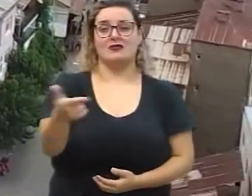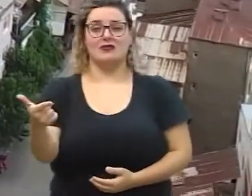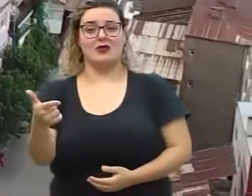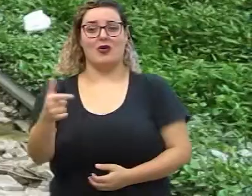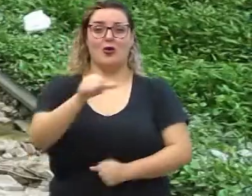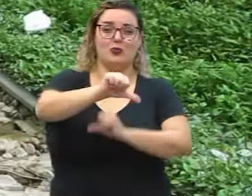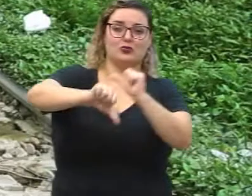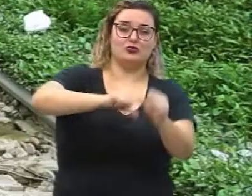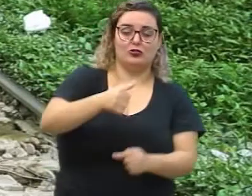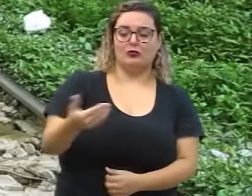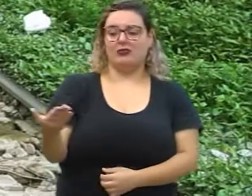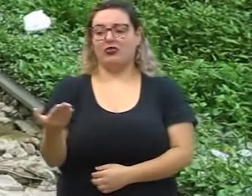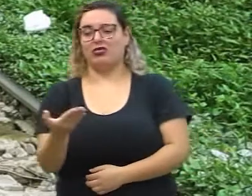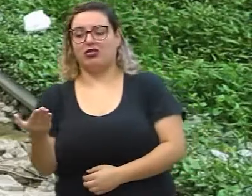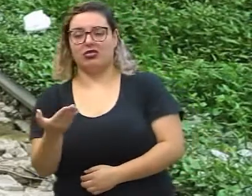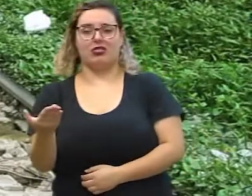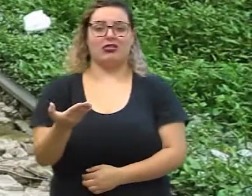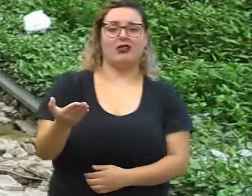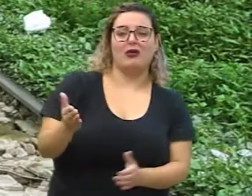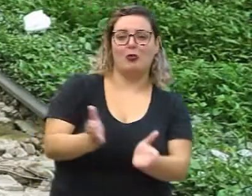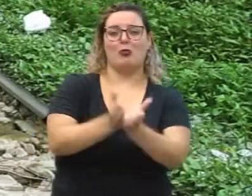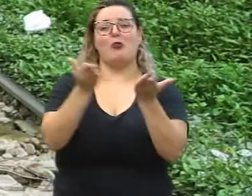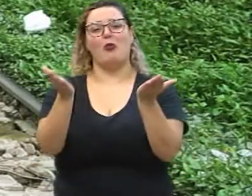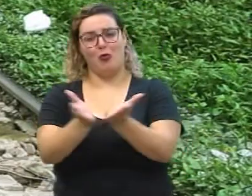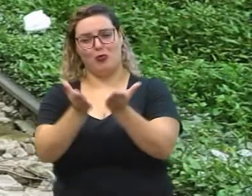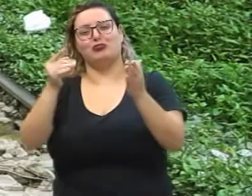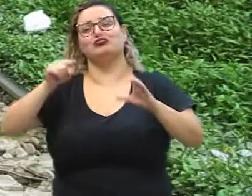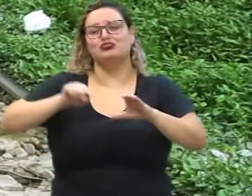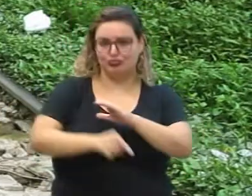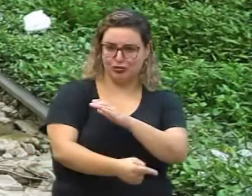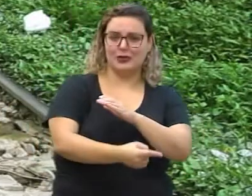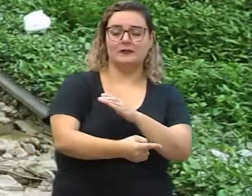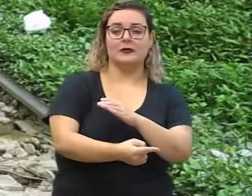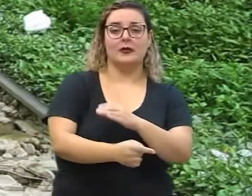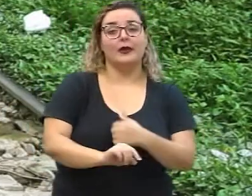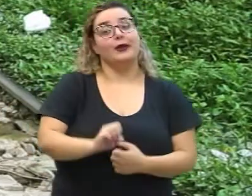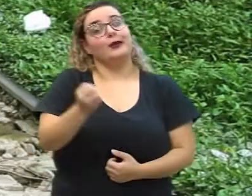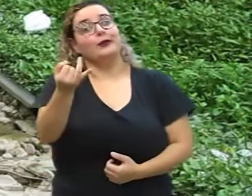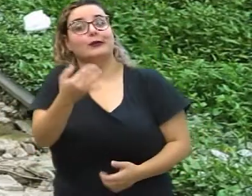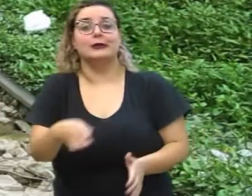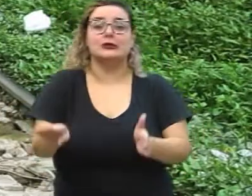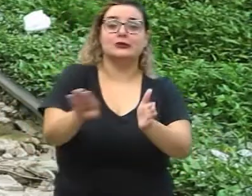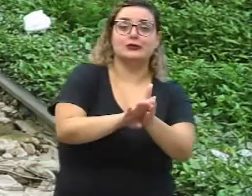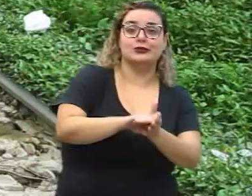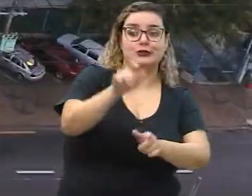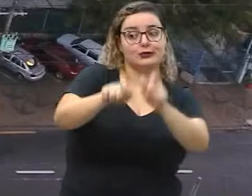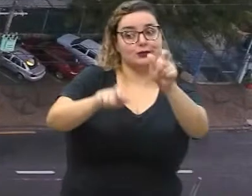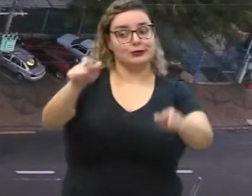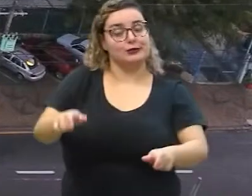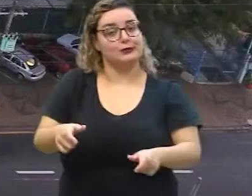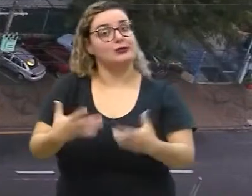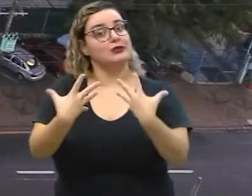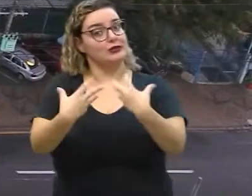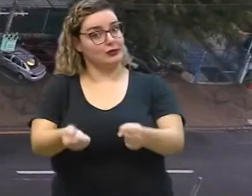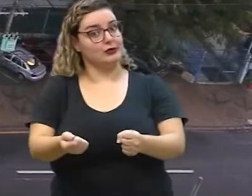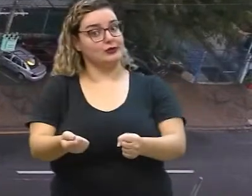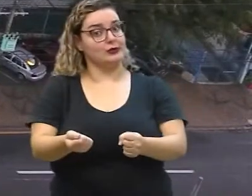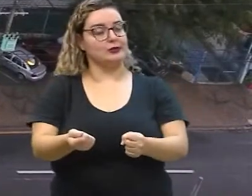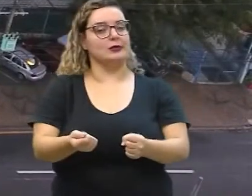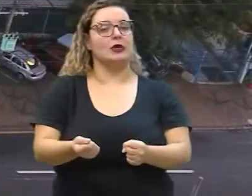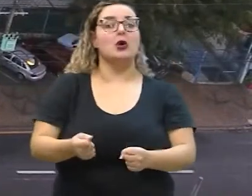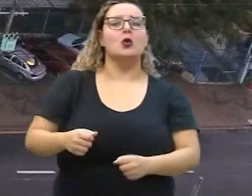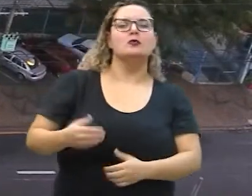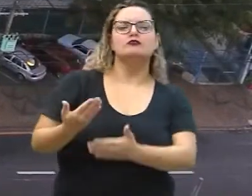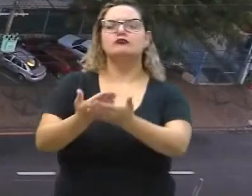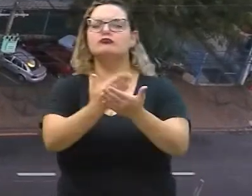situação de miséria. Mas, enquanto novas parcelas do pagamento não chegam às mãos dos brasileiros, uma comissão especial de estudos